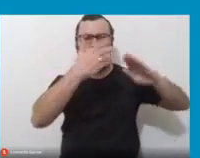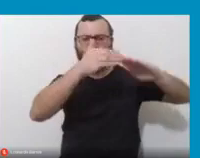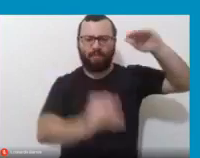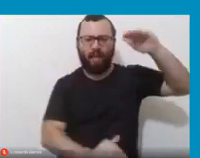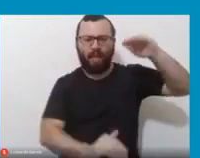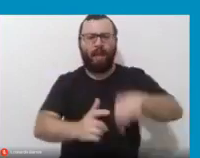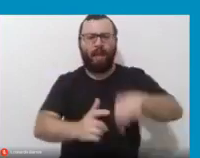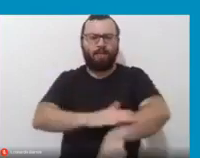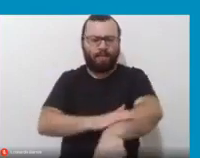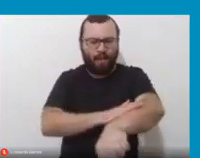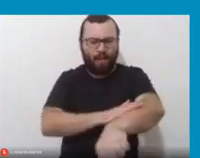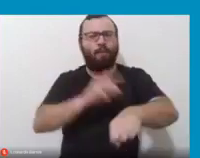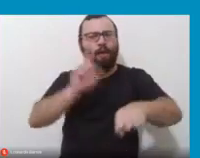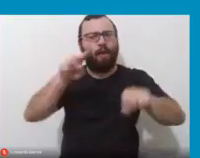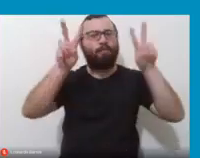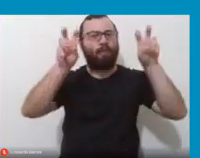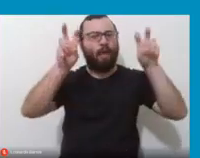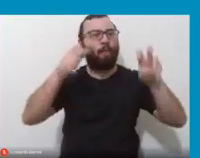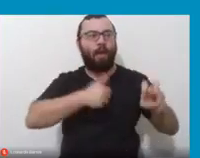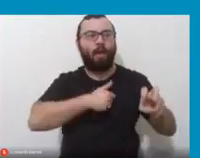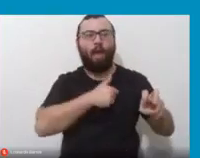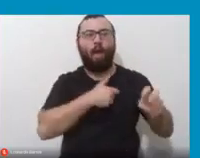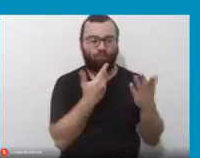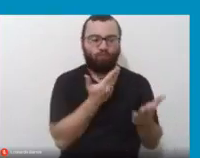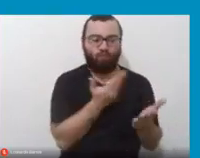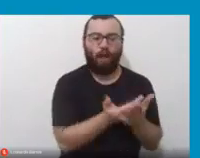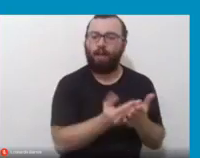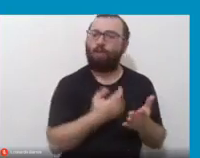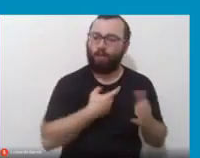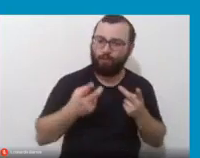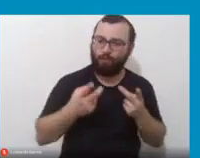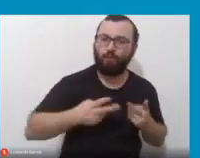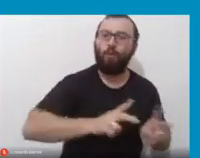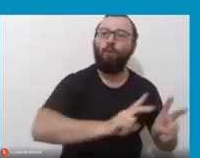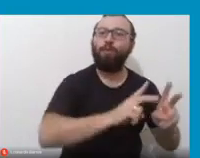raciais é um tema, como eu disse, que eu tenho estudado, continuo estudando,